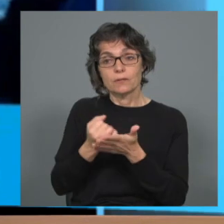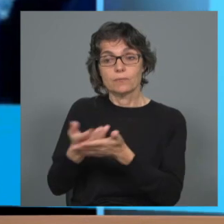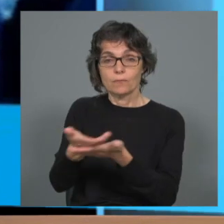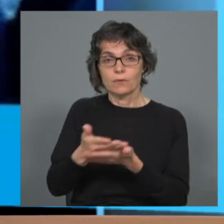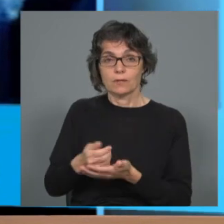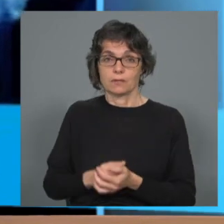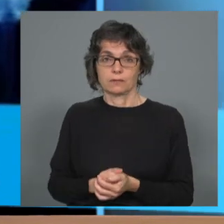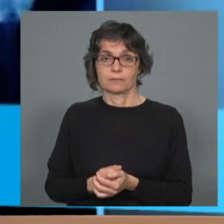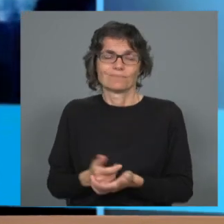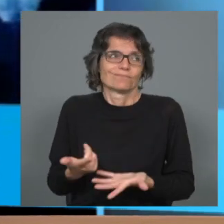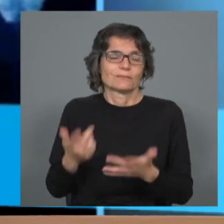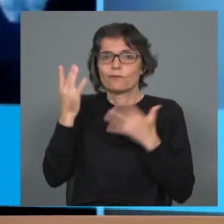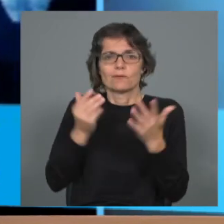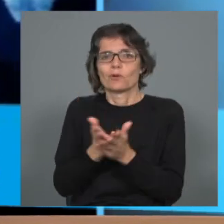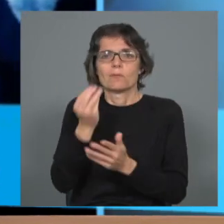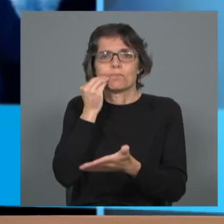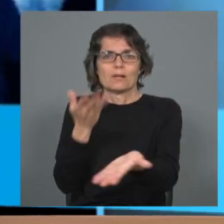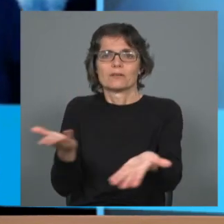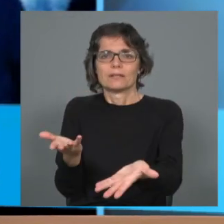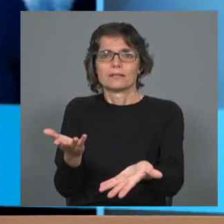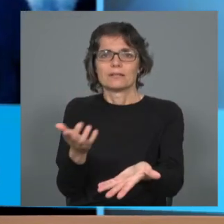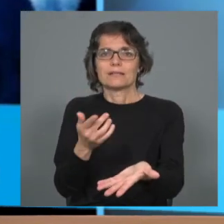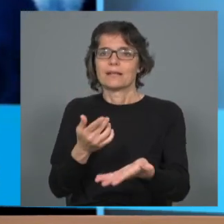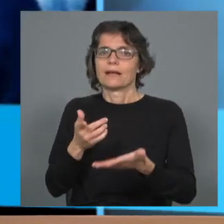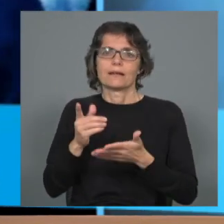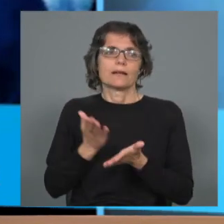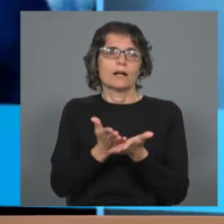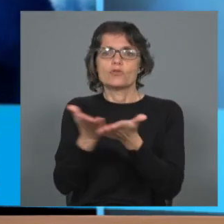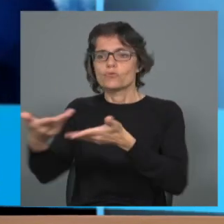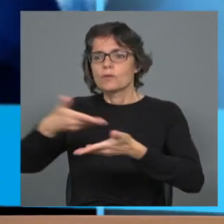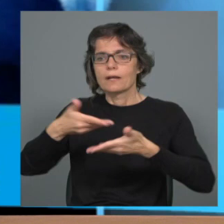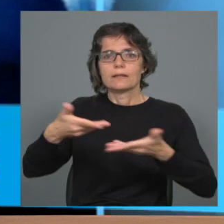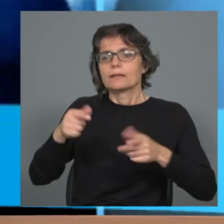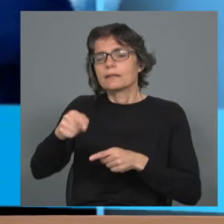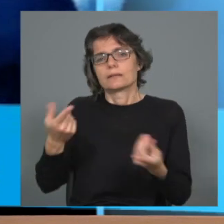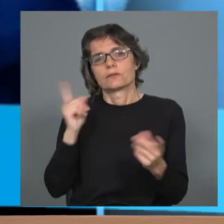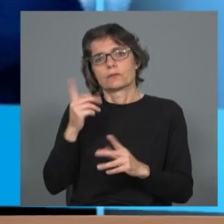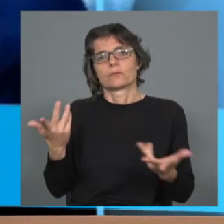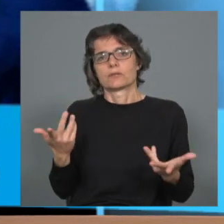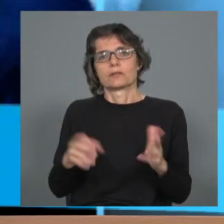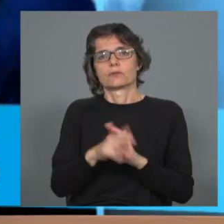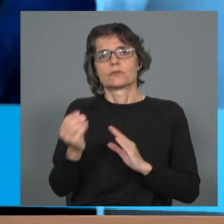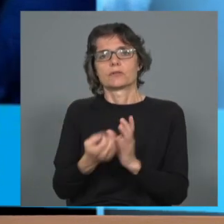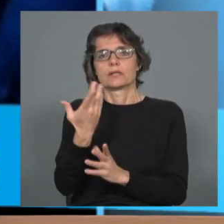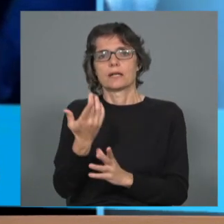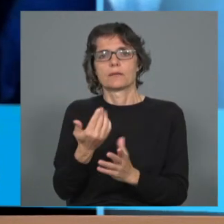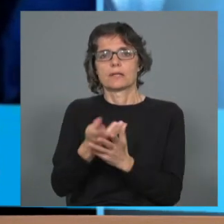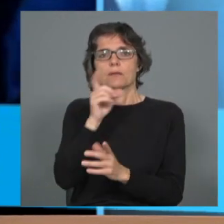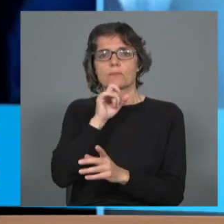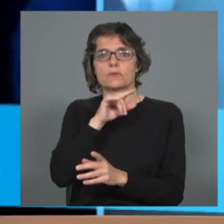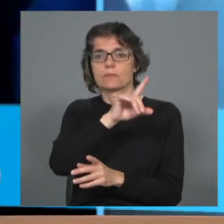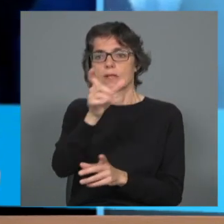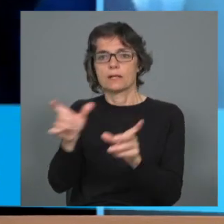E é sempre a mesma filosofia, é sempre ajudar-nos uns aos outros, é sempre criar condições para que as mães tenham, na